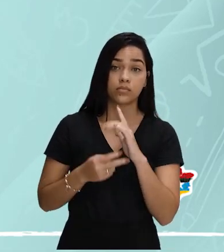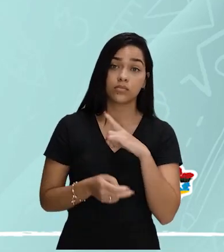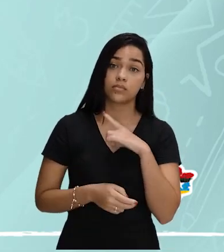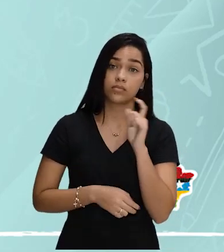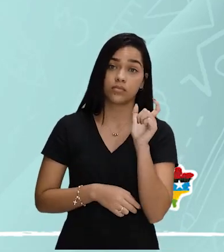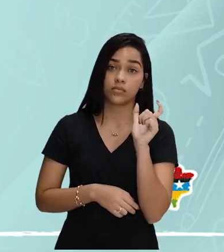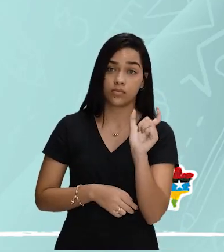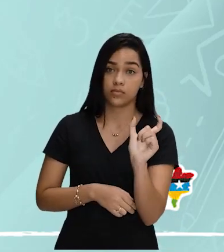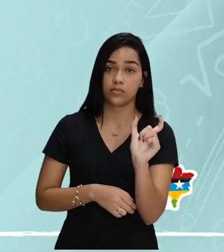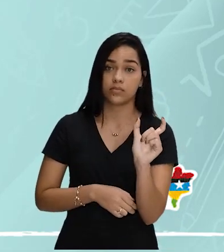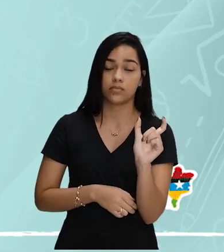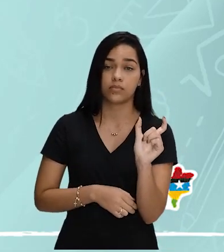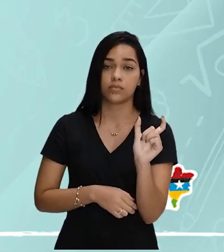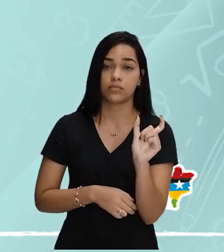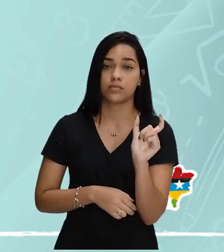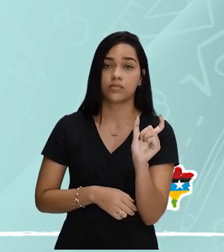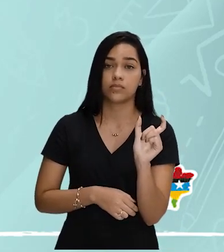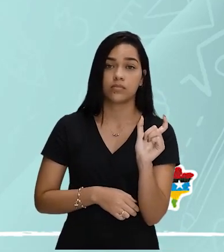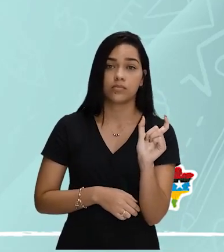palavras